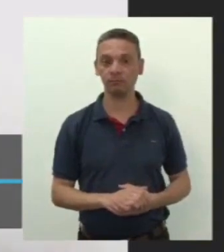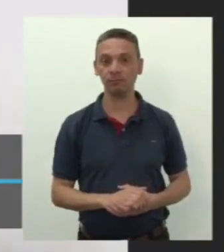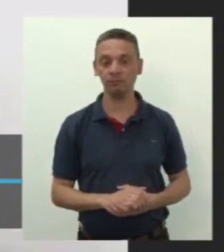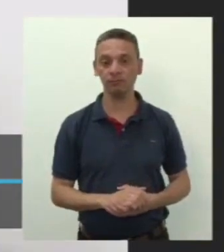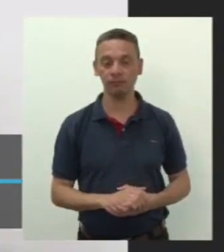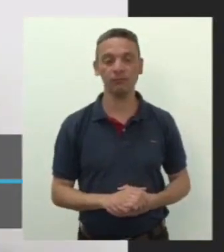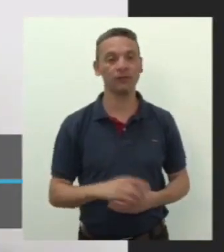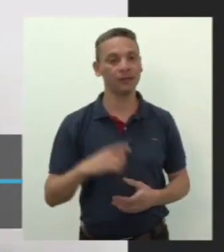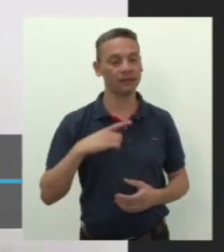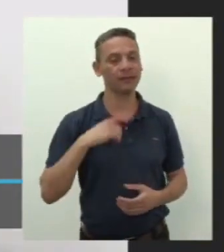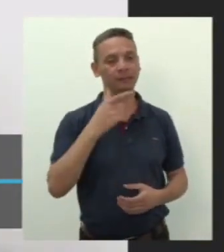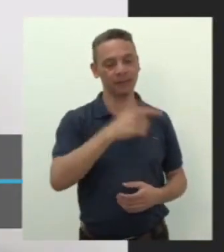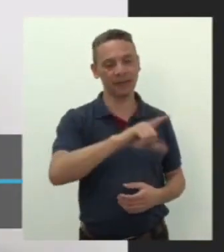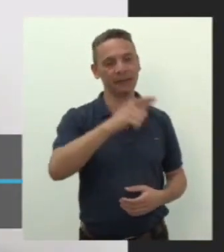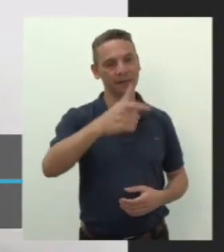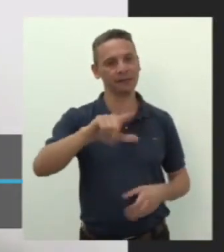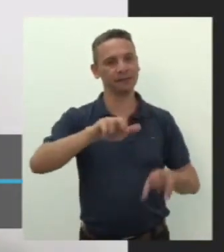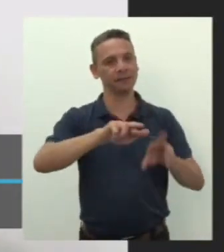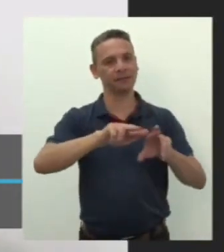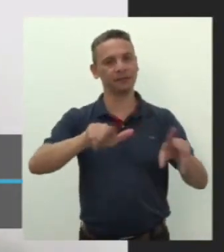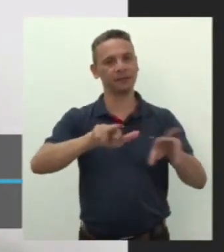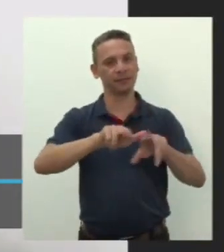Tem muito mais.